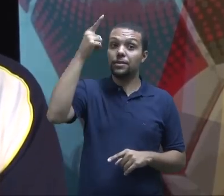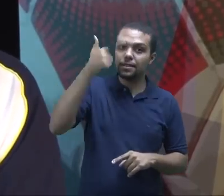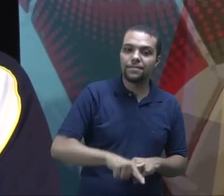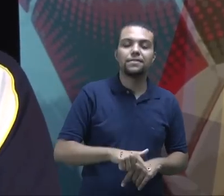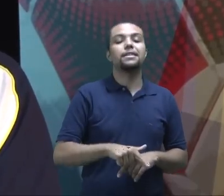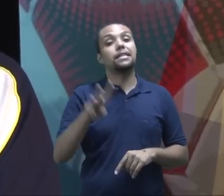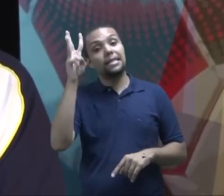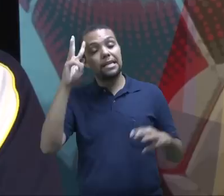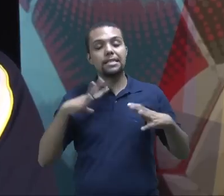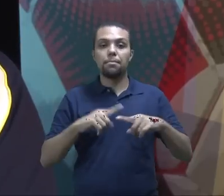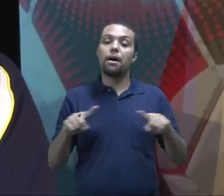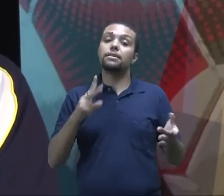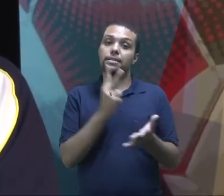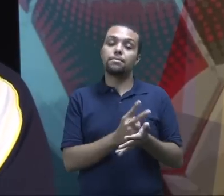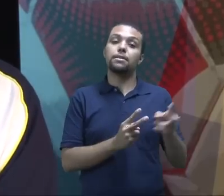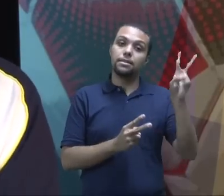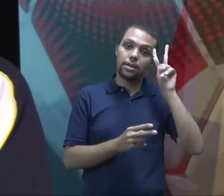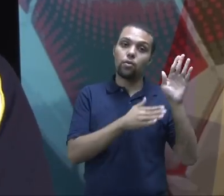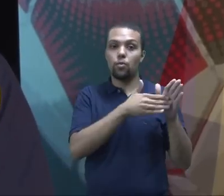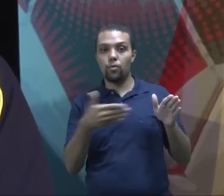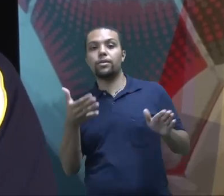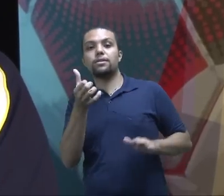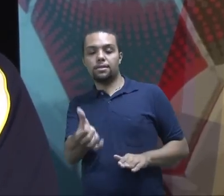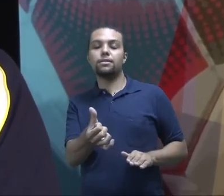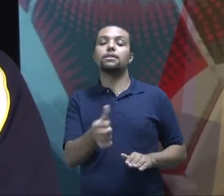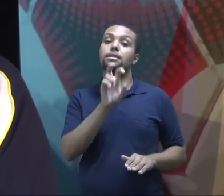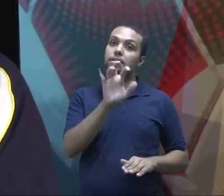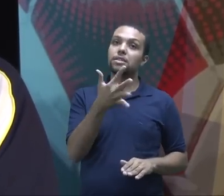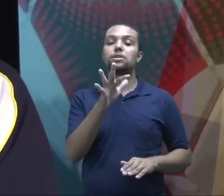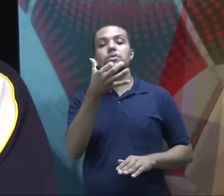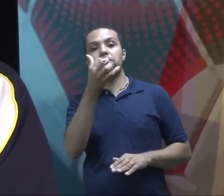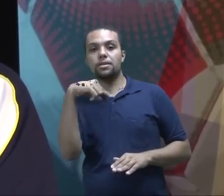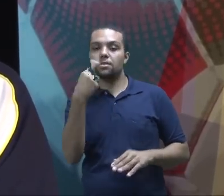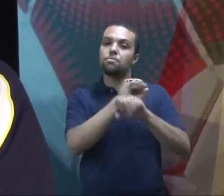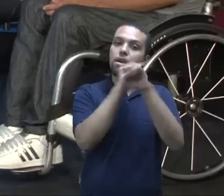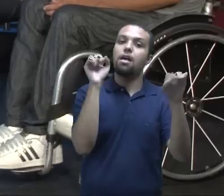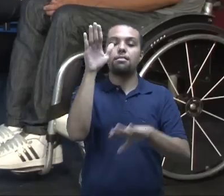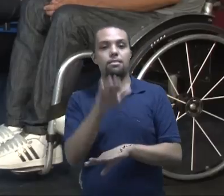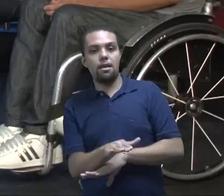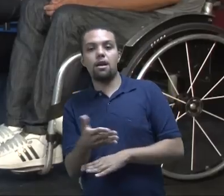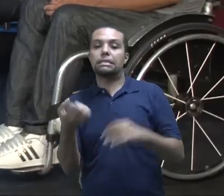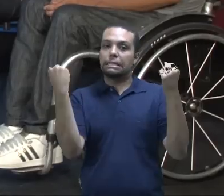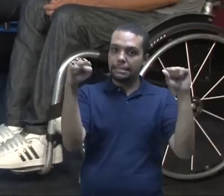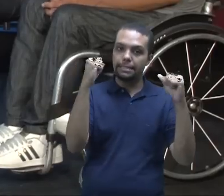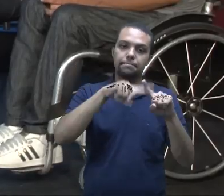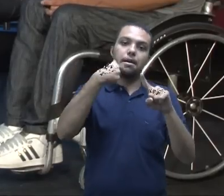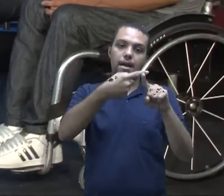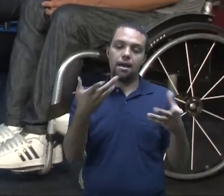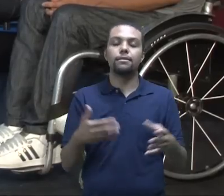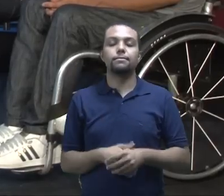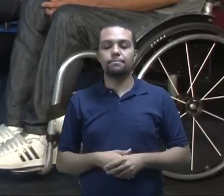domingo, jogo na segunda e folgo na terça. Mas normalmente é de segunda a sexta também, de 5 a 6 horas, uhum. de manhã, de tarde,